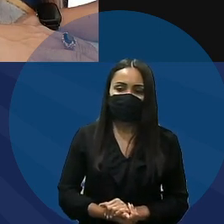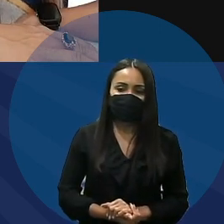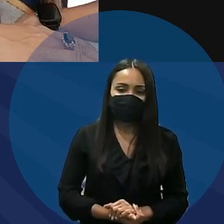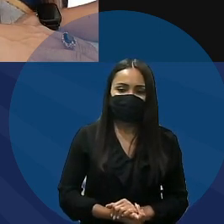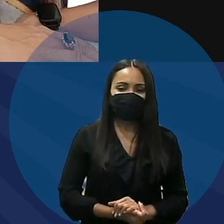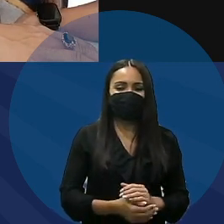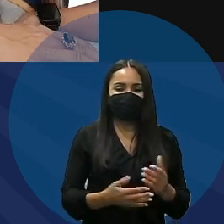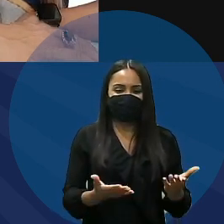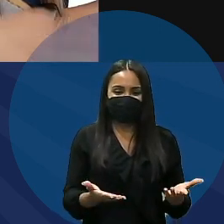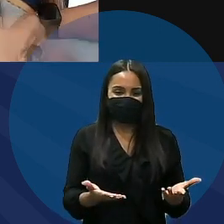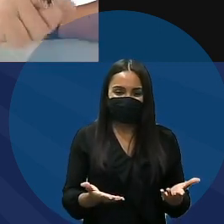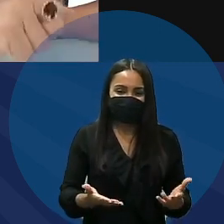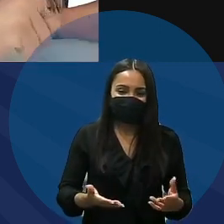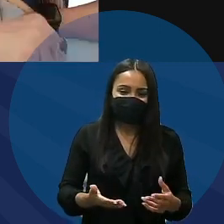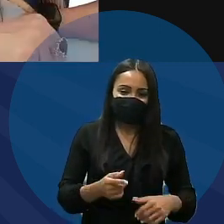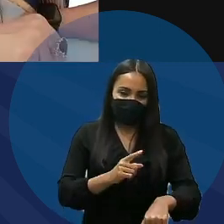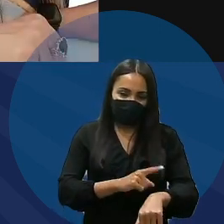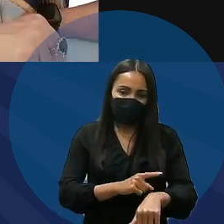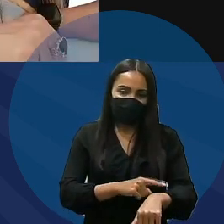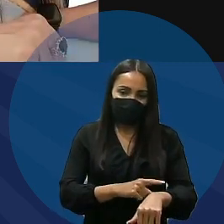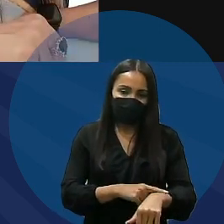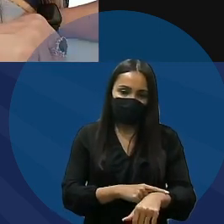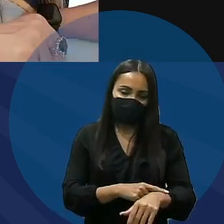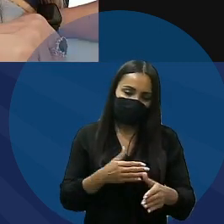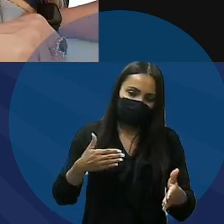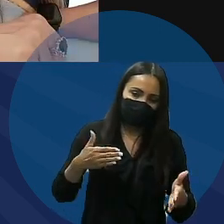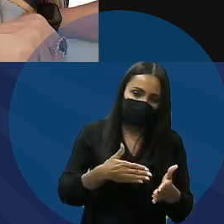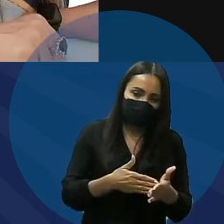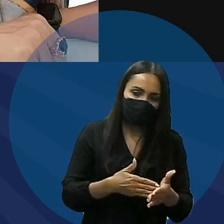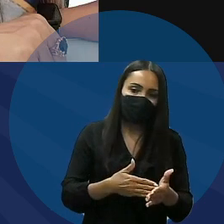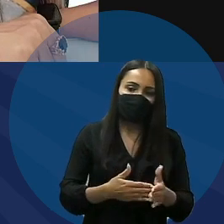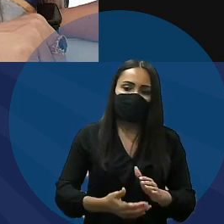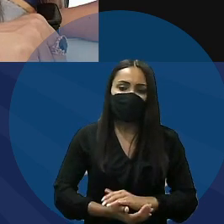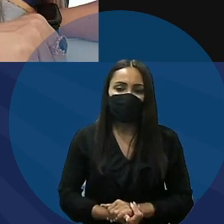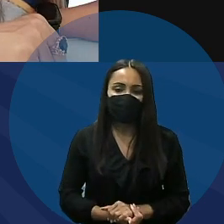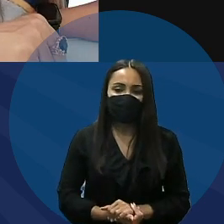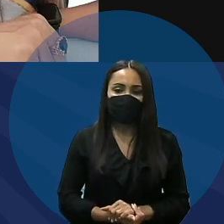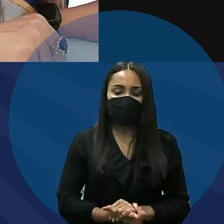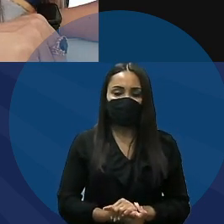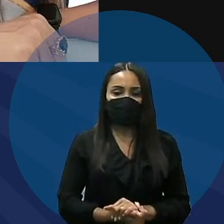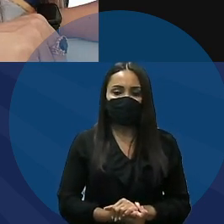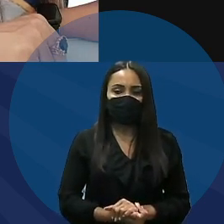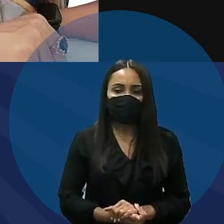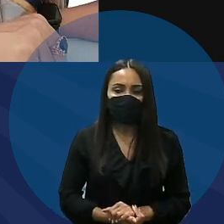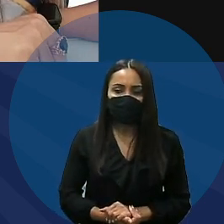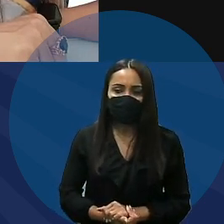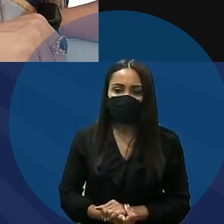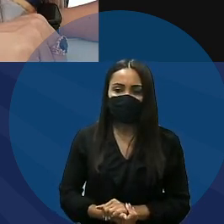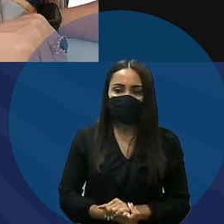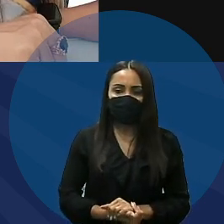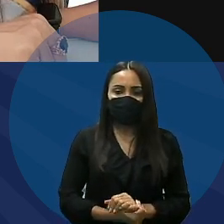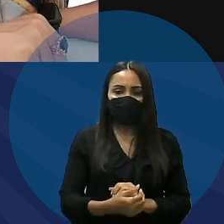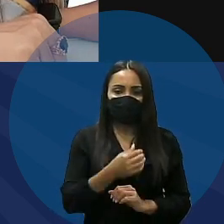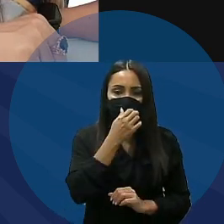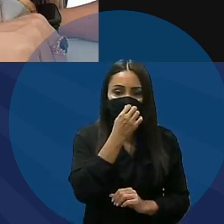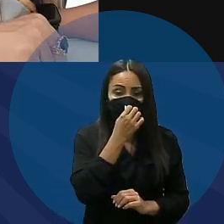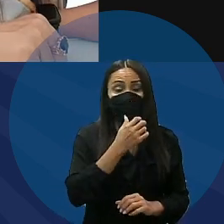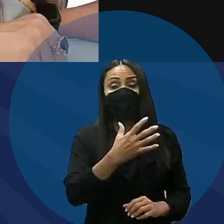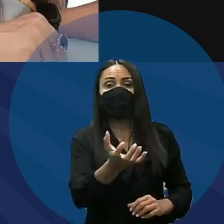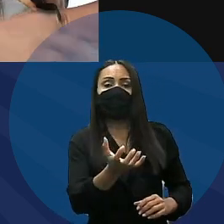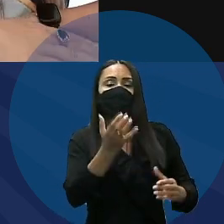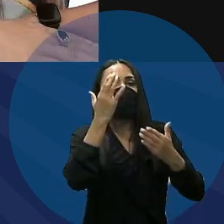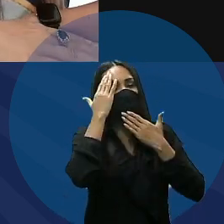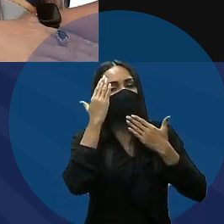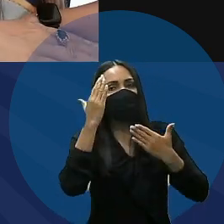infelizmente. Legal. Eu não fui nem contando o tempo aqui, porque realmente... Mas eu quero agradecer